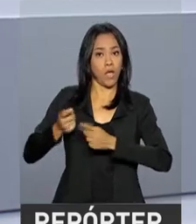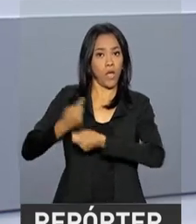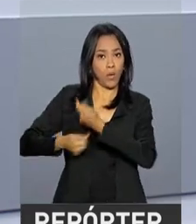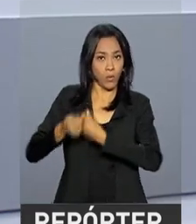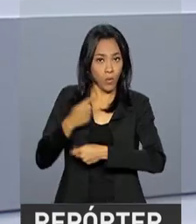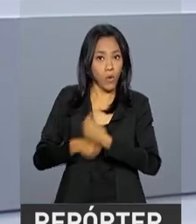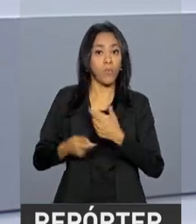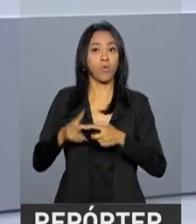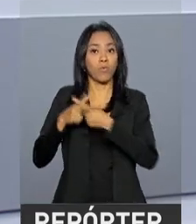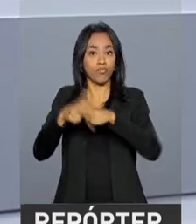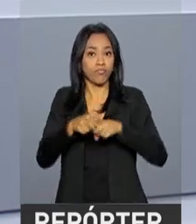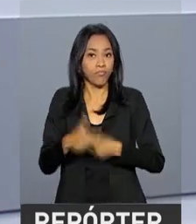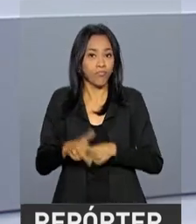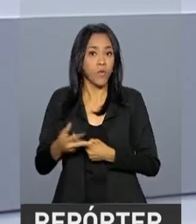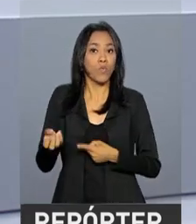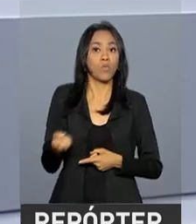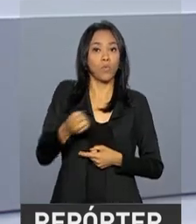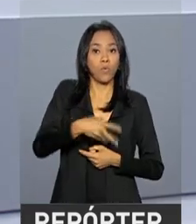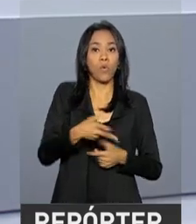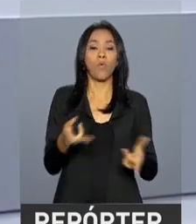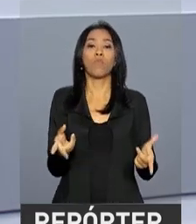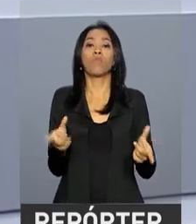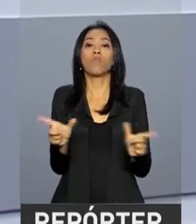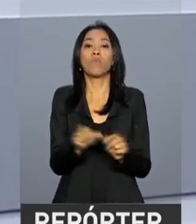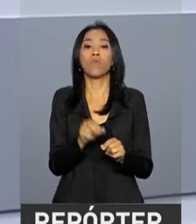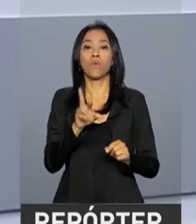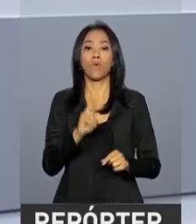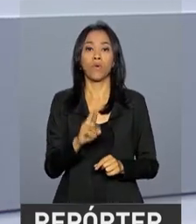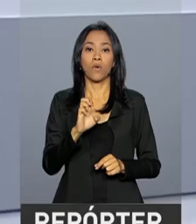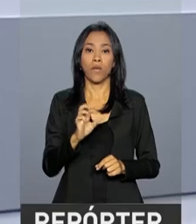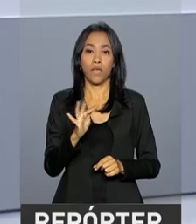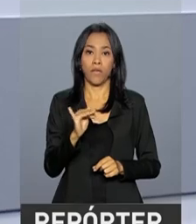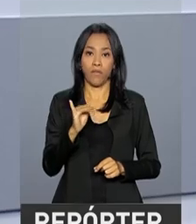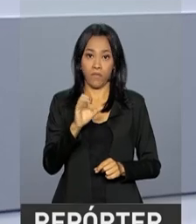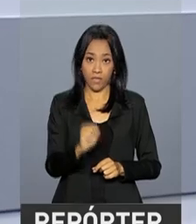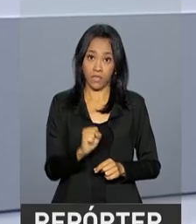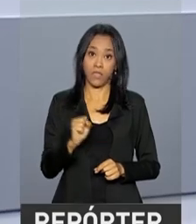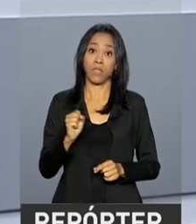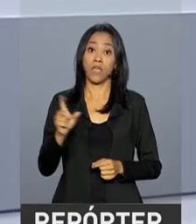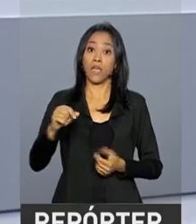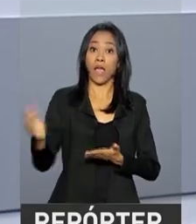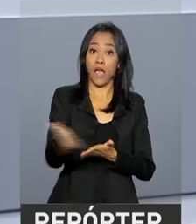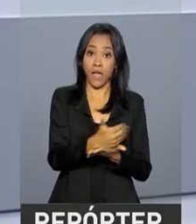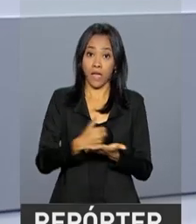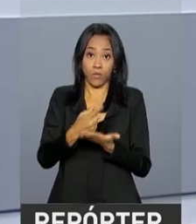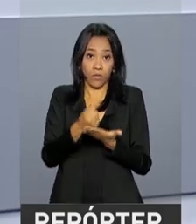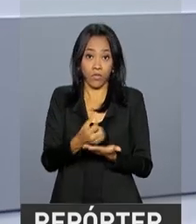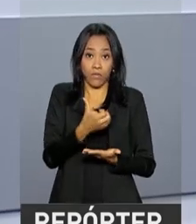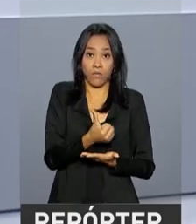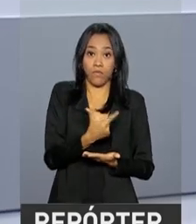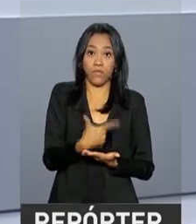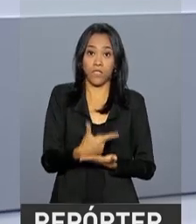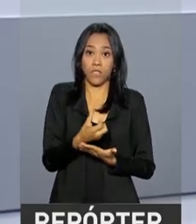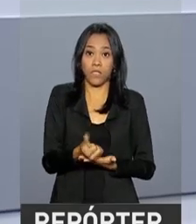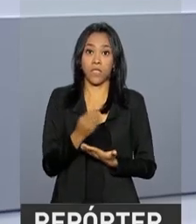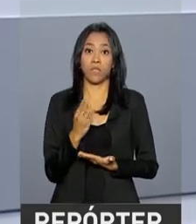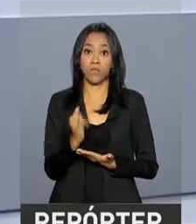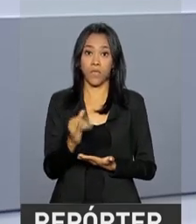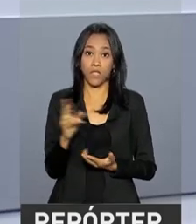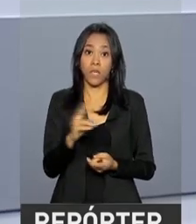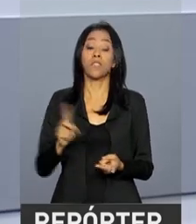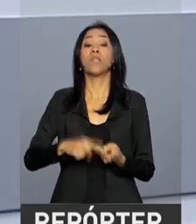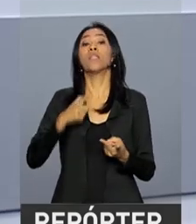novo Refis, programa de parcelamento que arrecadou 26 bilhões de reais. A União ainda contou com receitas de